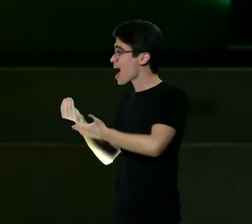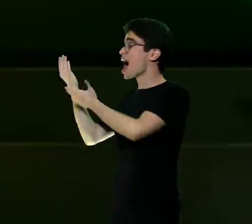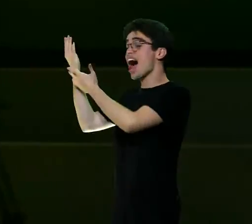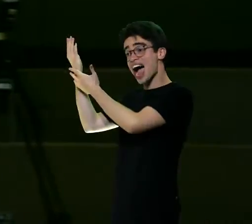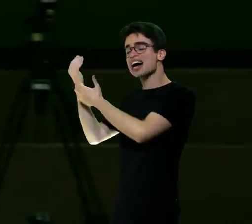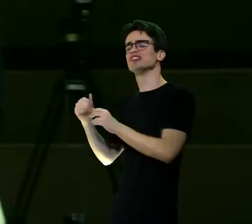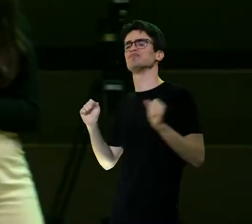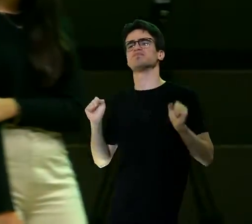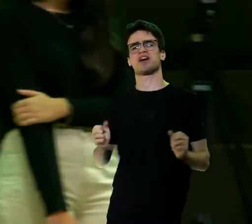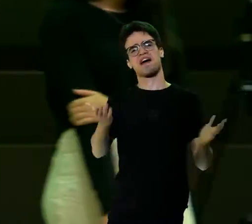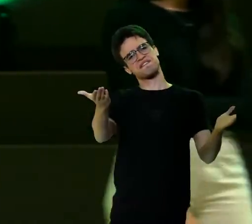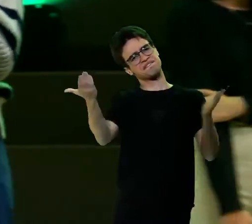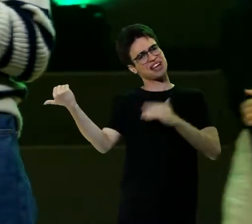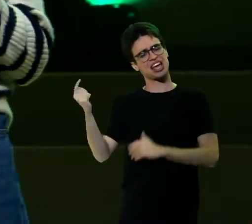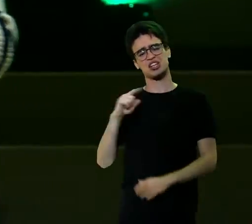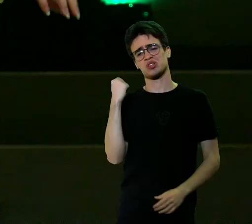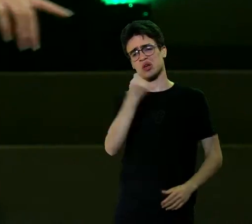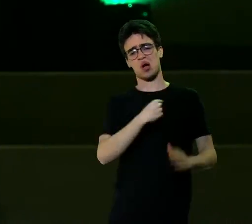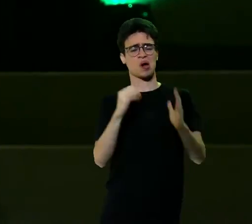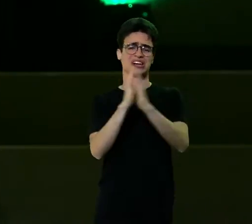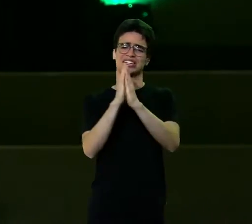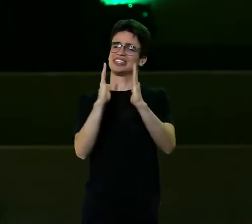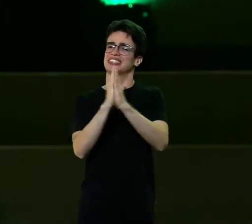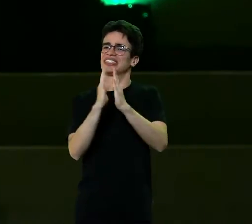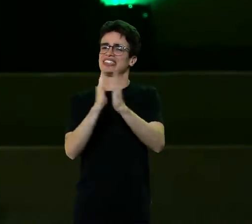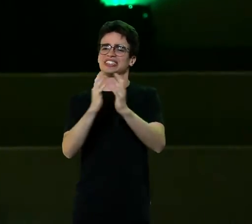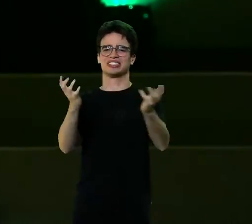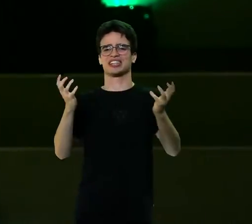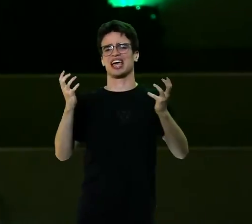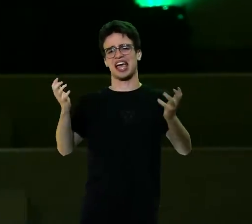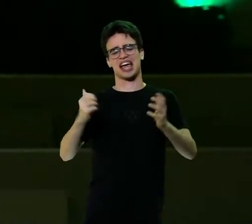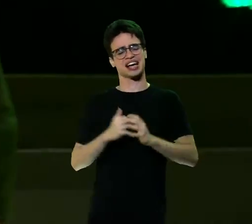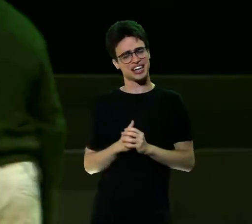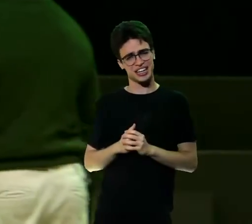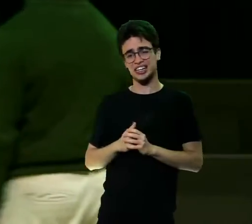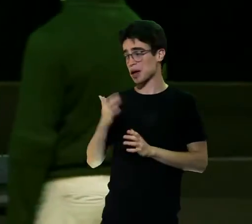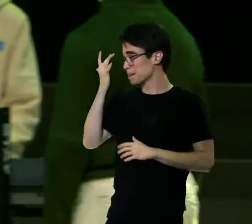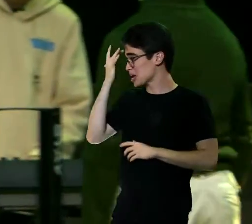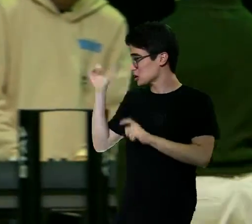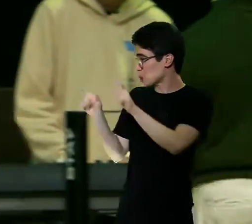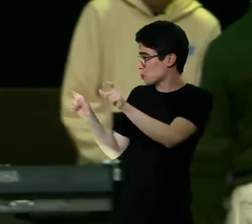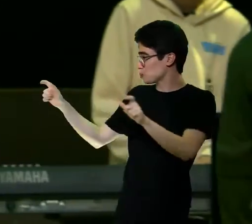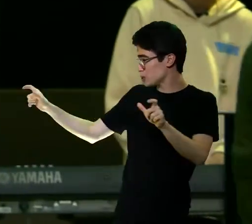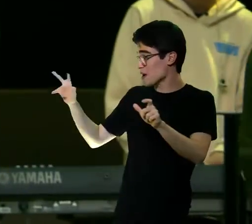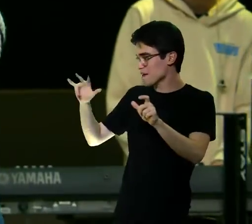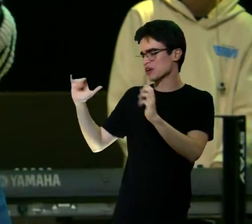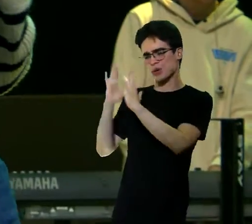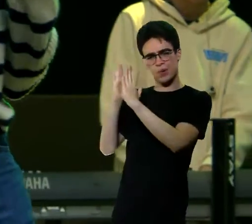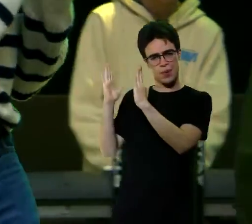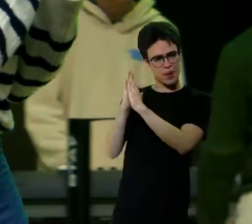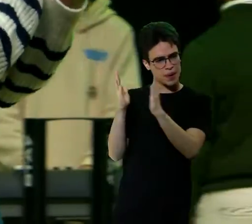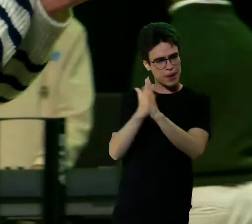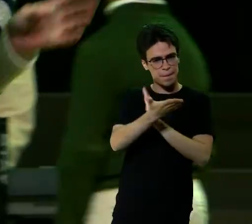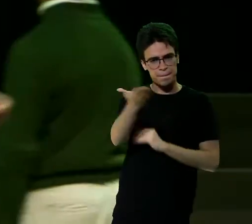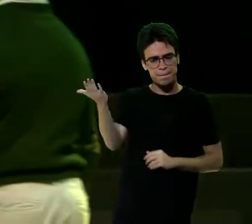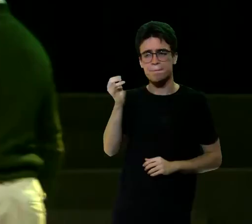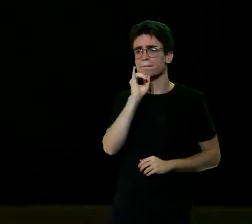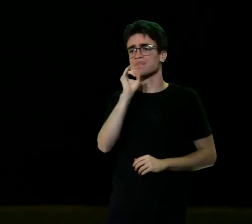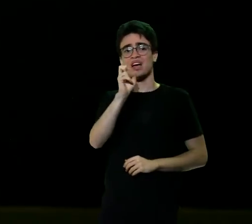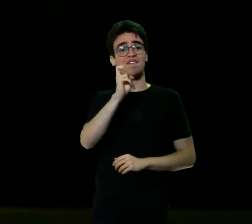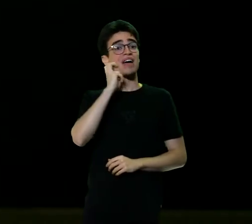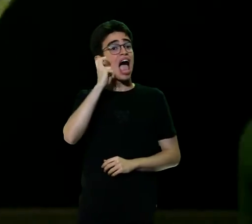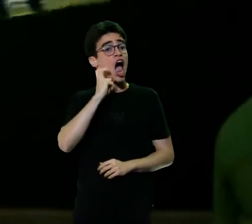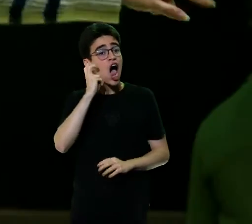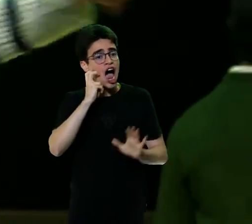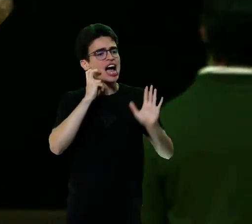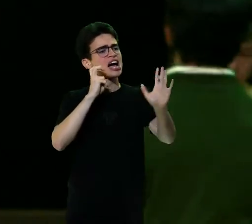na frente que a gente quer orar por você. Essa galera aqui de colete vai orar por você, eu vou orar por você. Se você está com vergonha, traz um